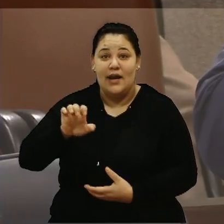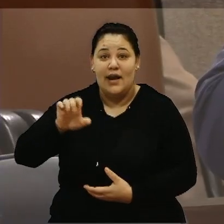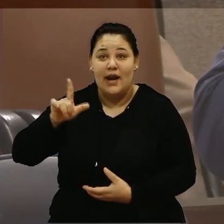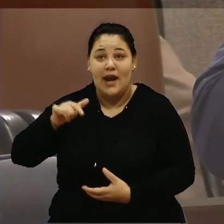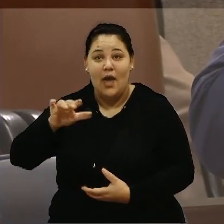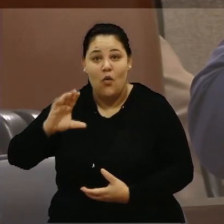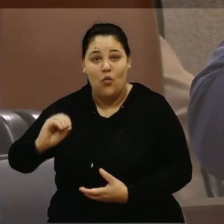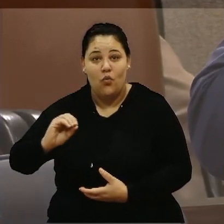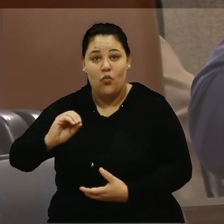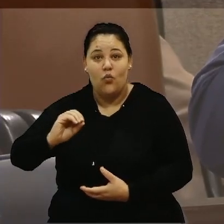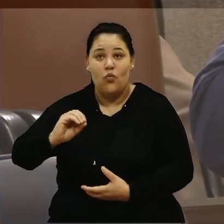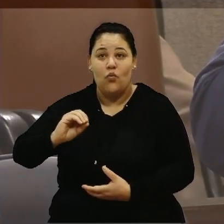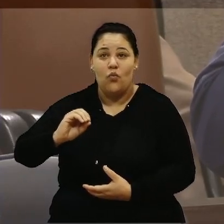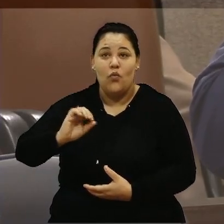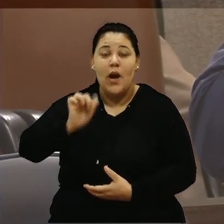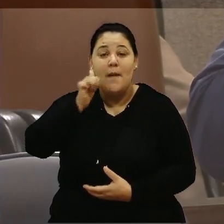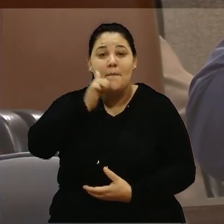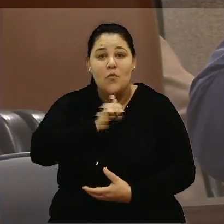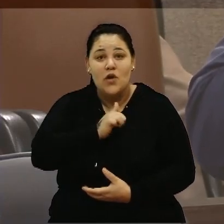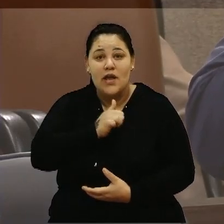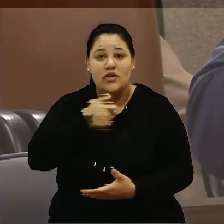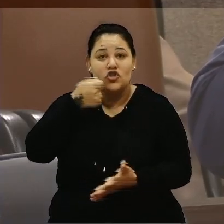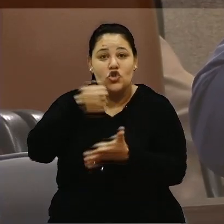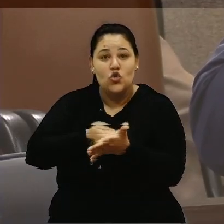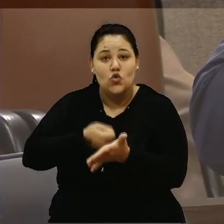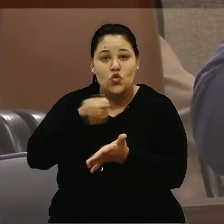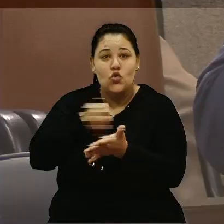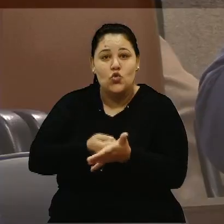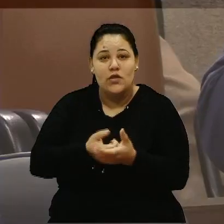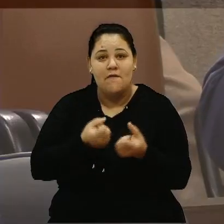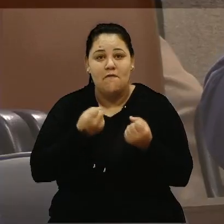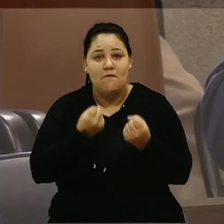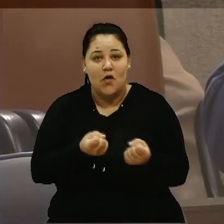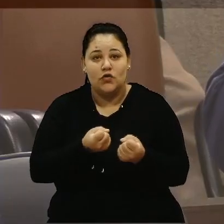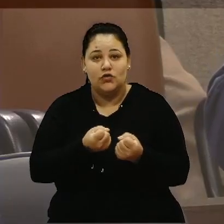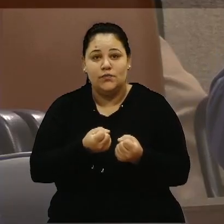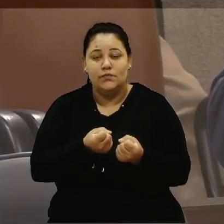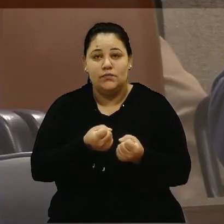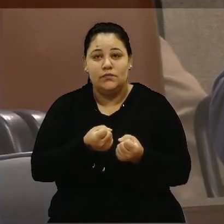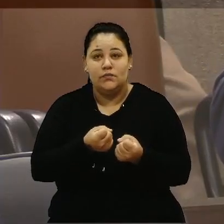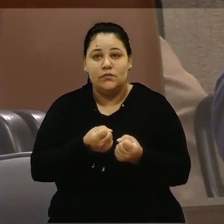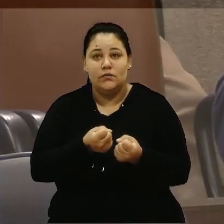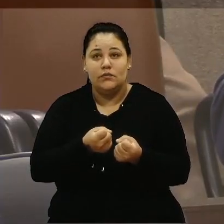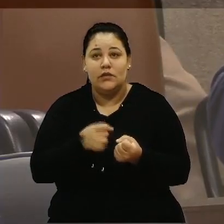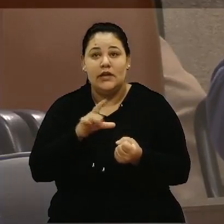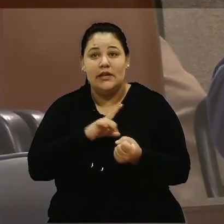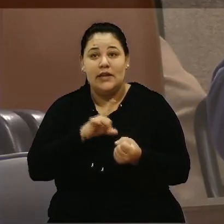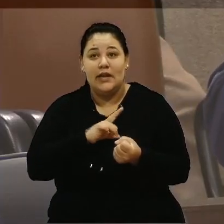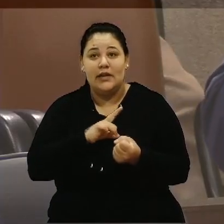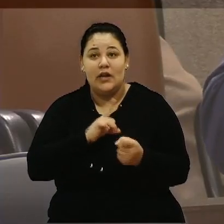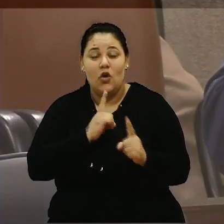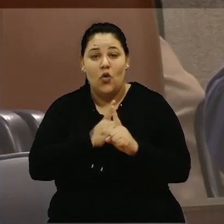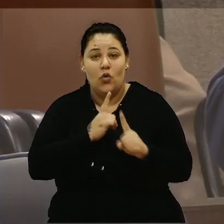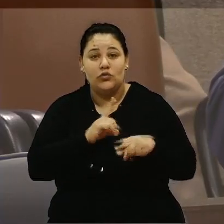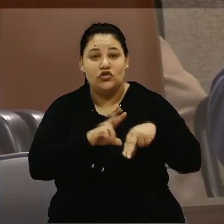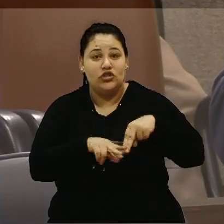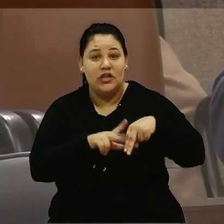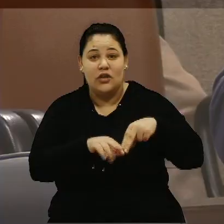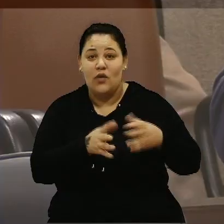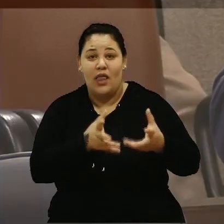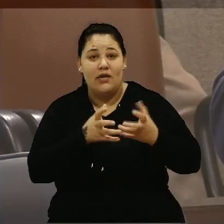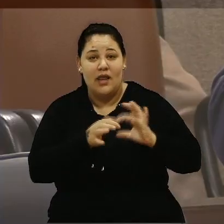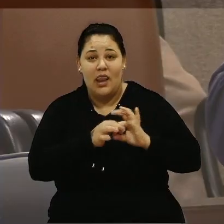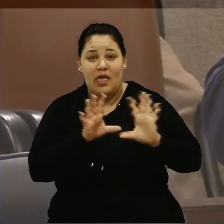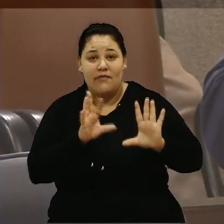de luta, que é uma mulher de fibra, e que ela tem identificação do gênero que ela quiser ter, e ela representa o Parlamento